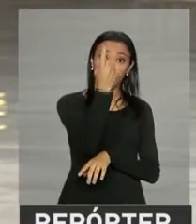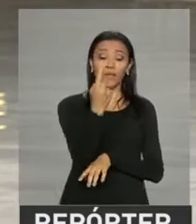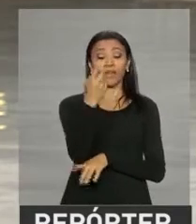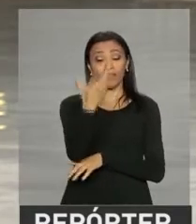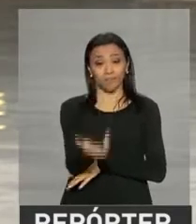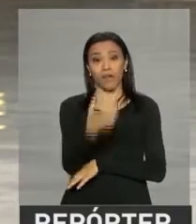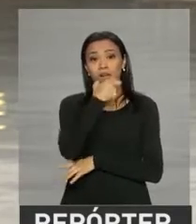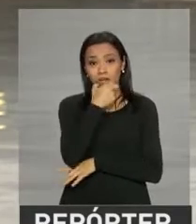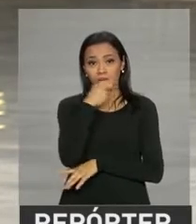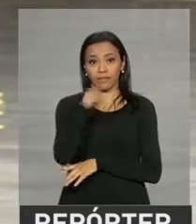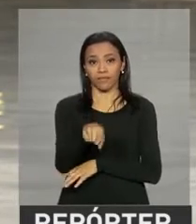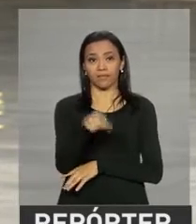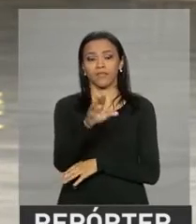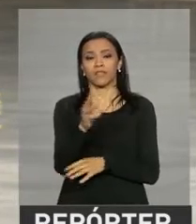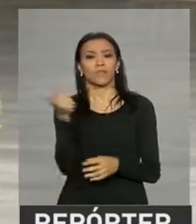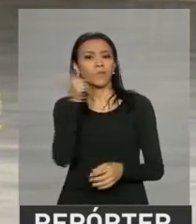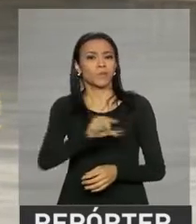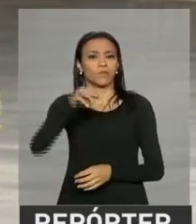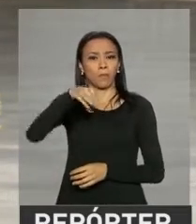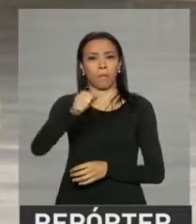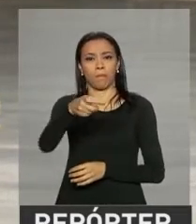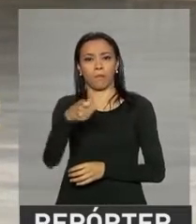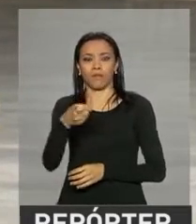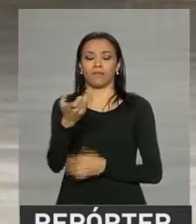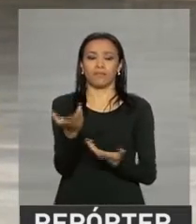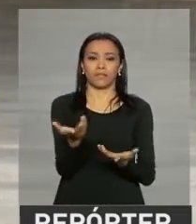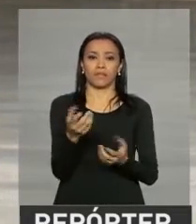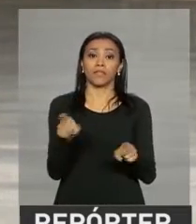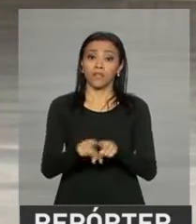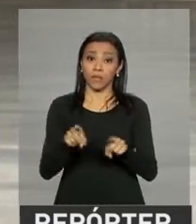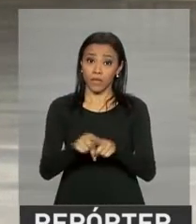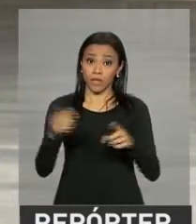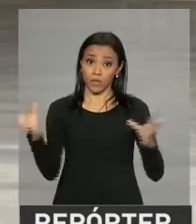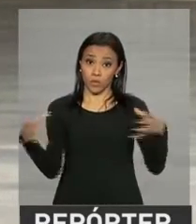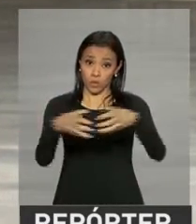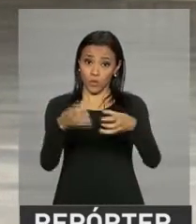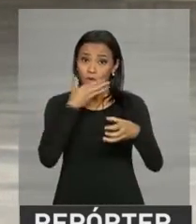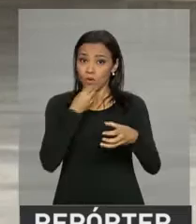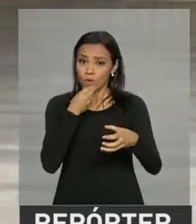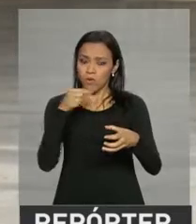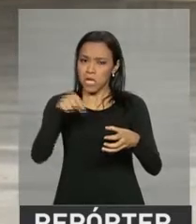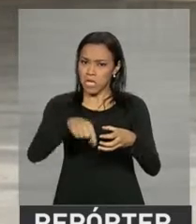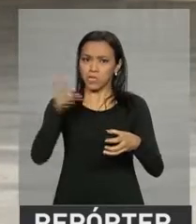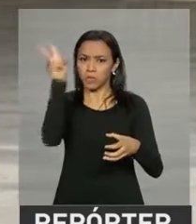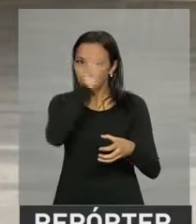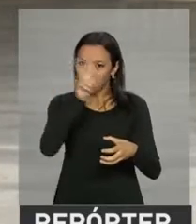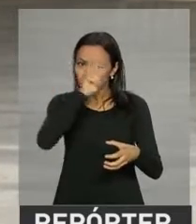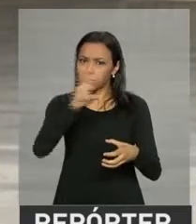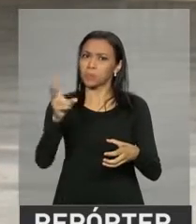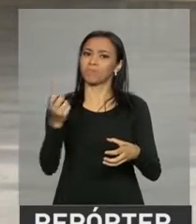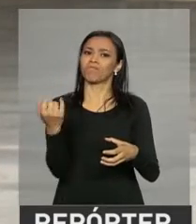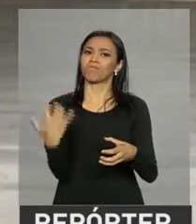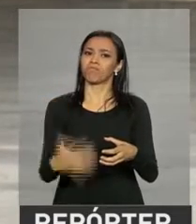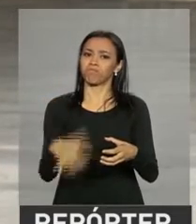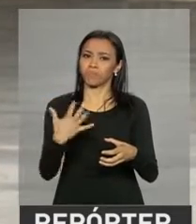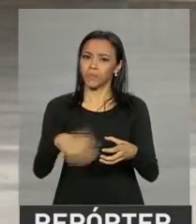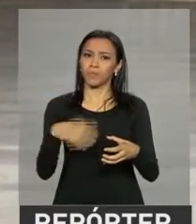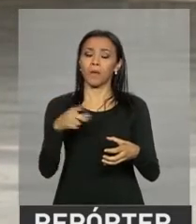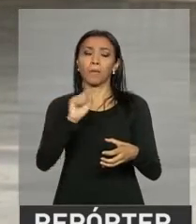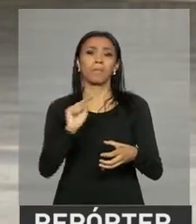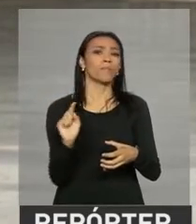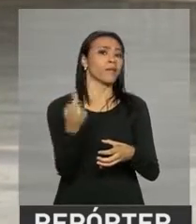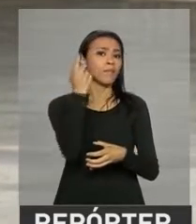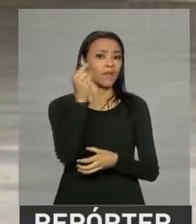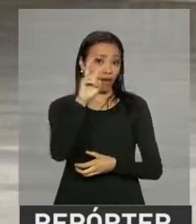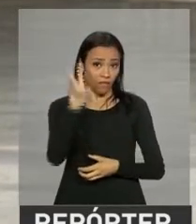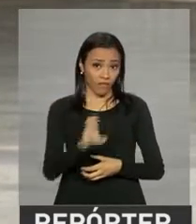britânico Max Whitlock. Os meninos da ginástica masculina fizeram história aí no esporte brasileiro. Foi a primeira vez